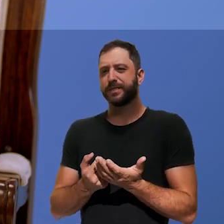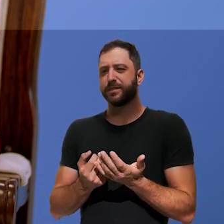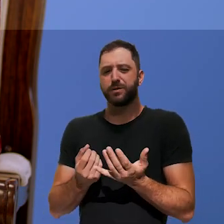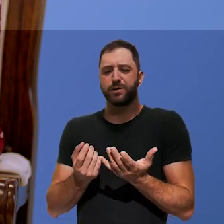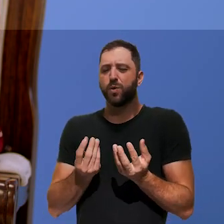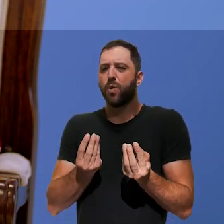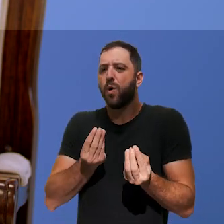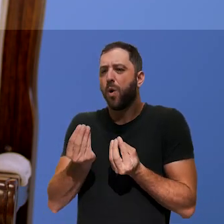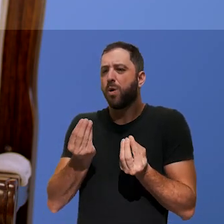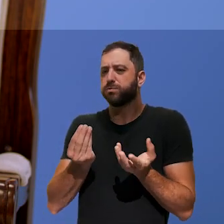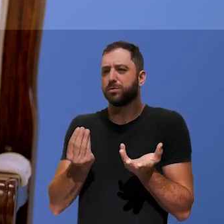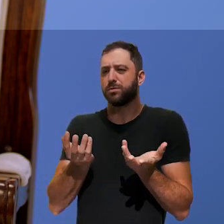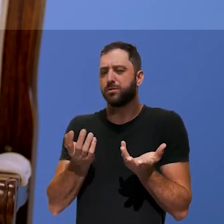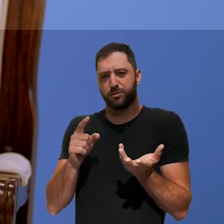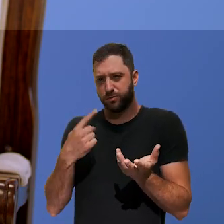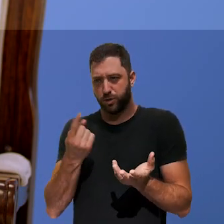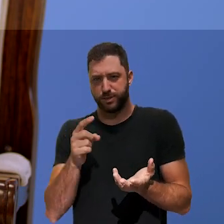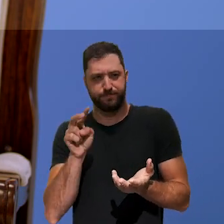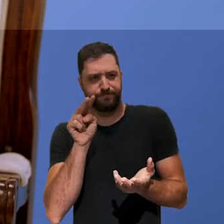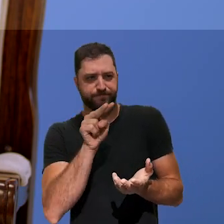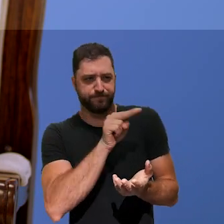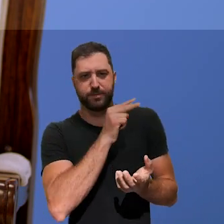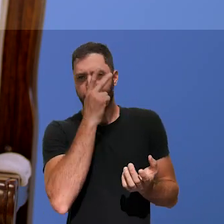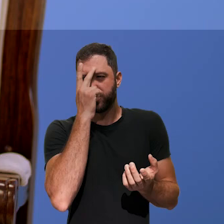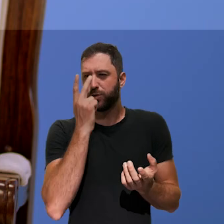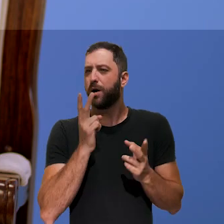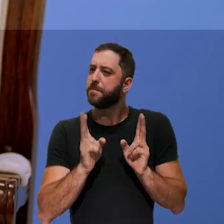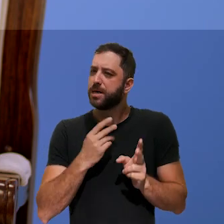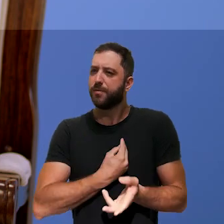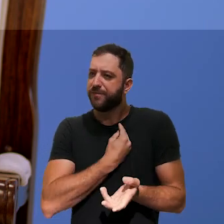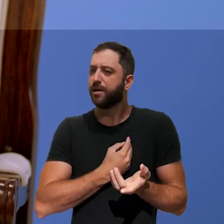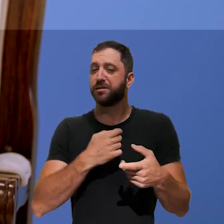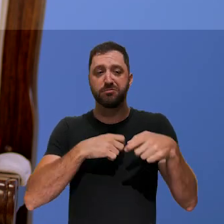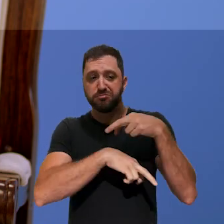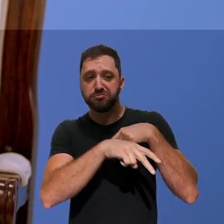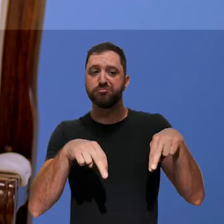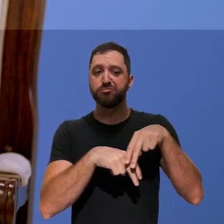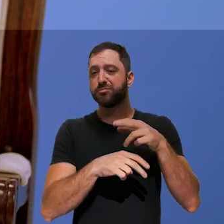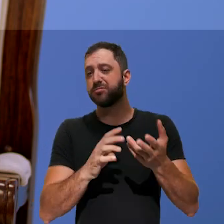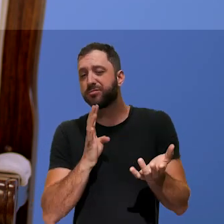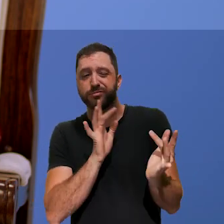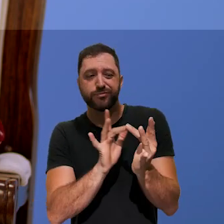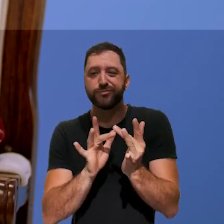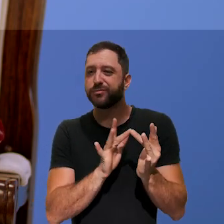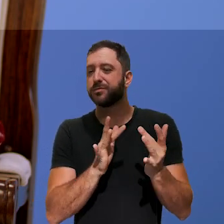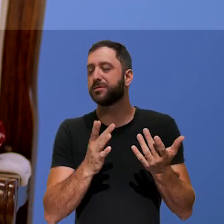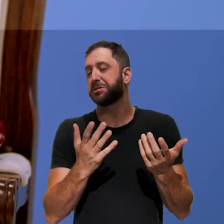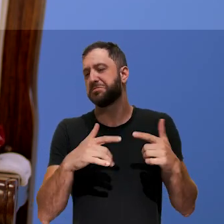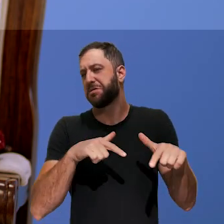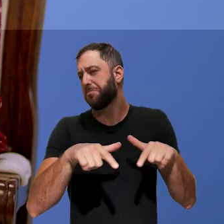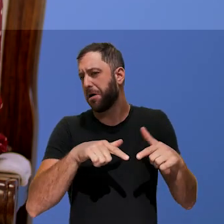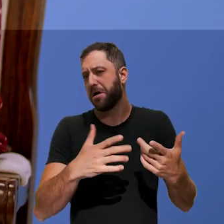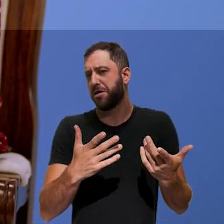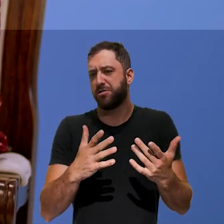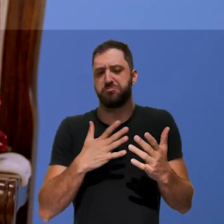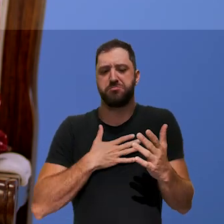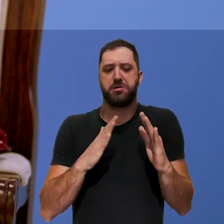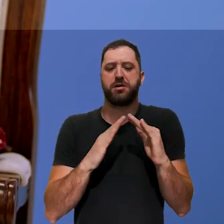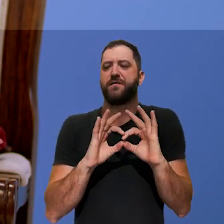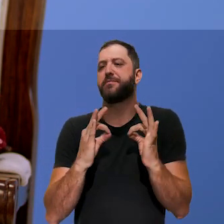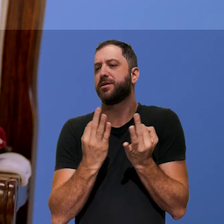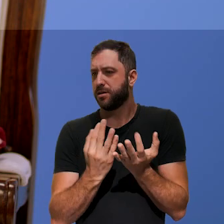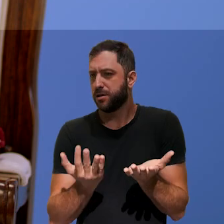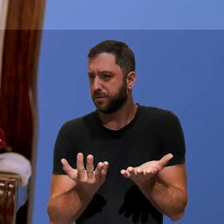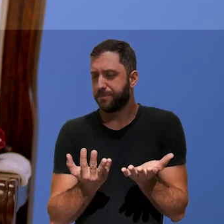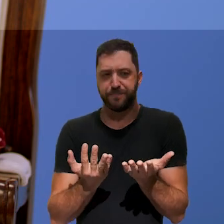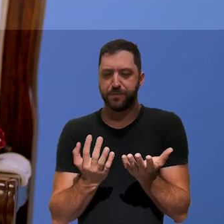a gente pode identificar as pessoas no nosso cotidiano? Porque às vezes essas pessoas estão no nosso local de